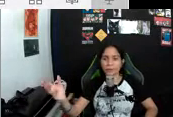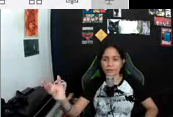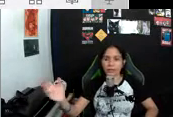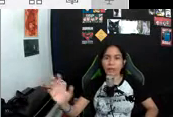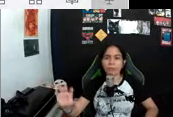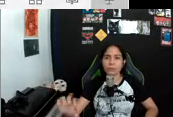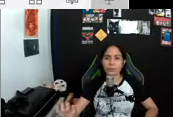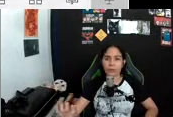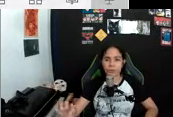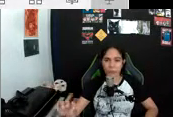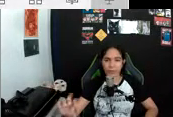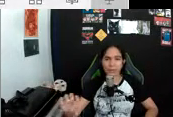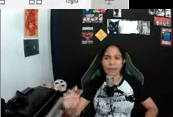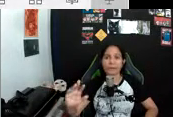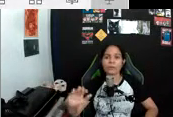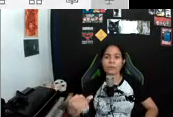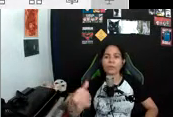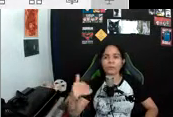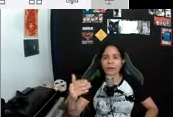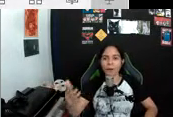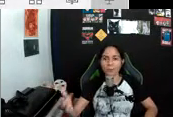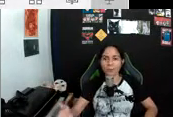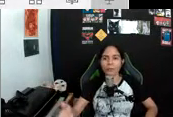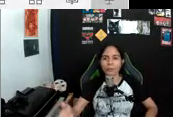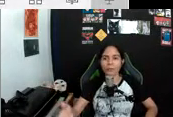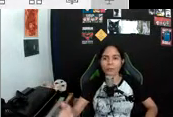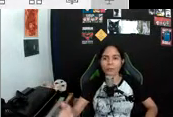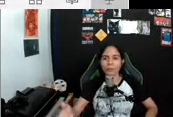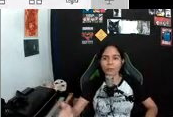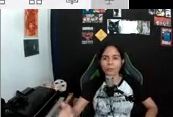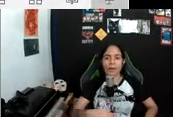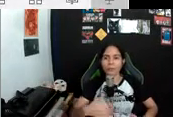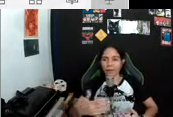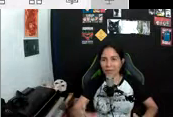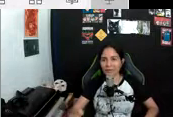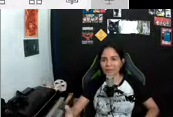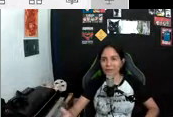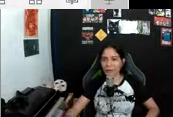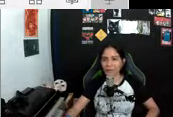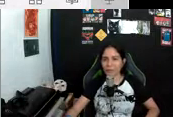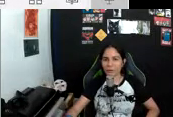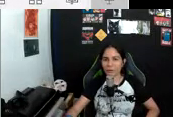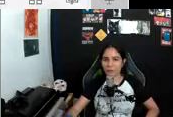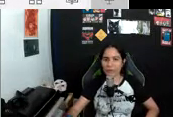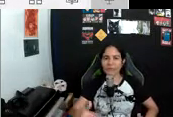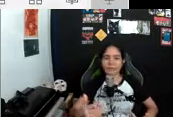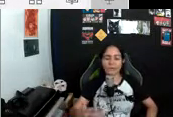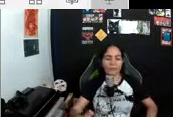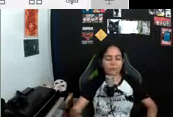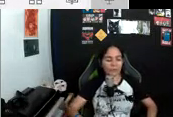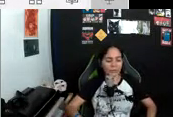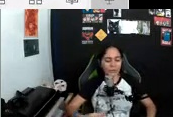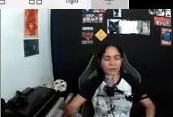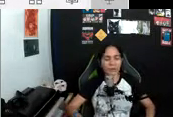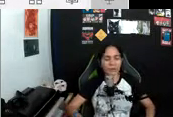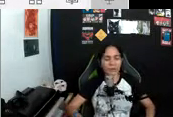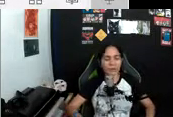notas públicas de repúdio, né? Então, quando algo fere a imagem daqueles profissionais, então